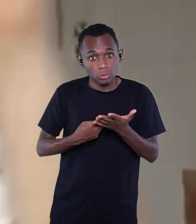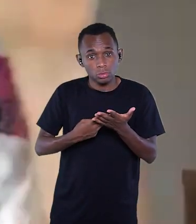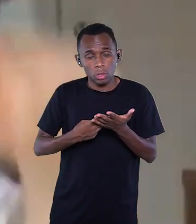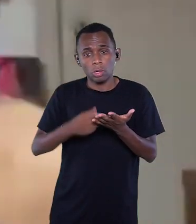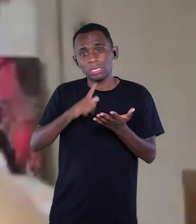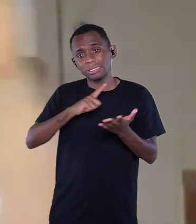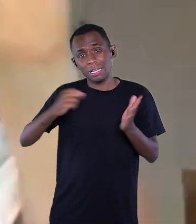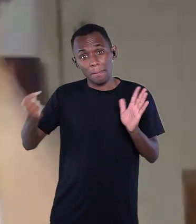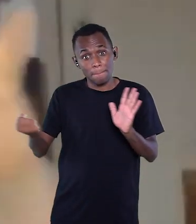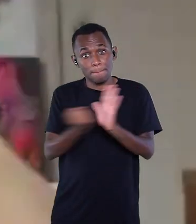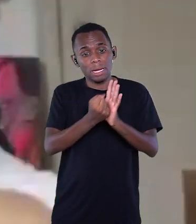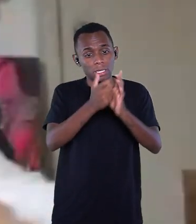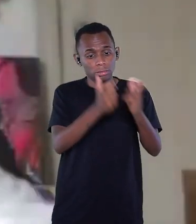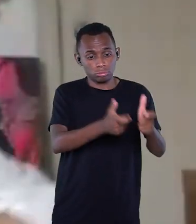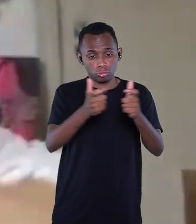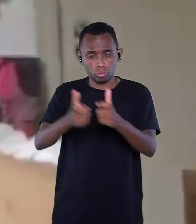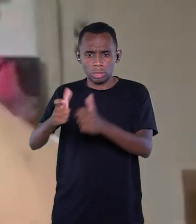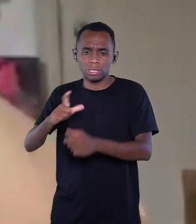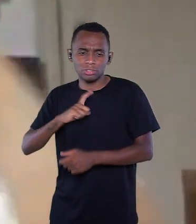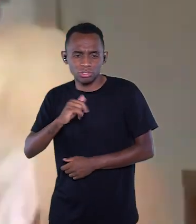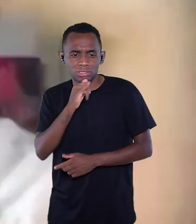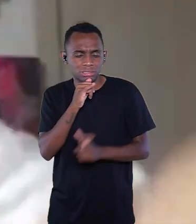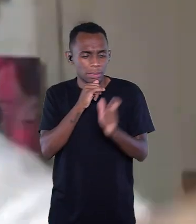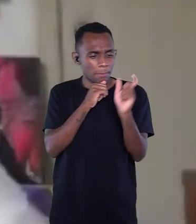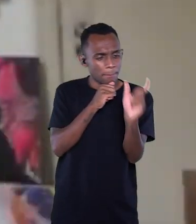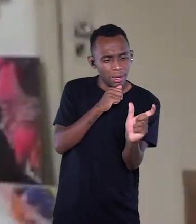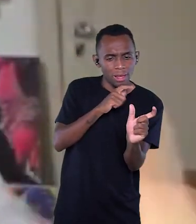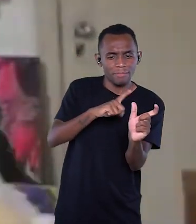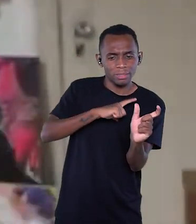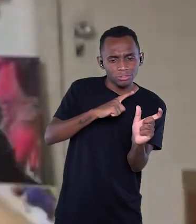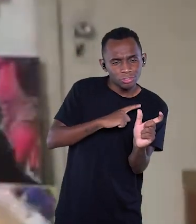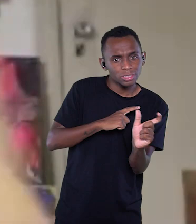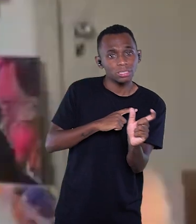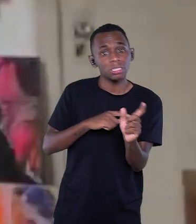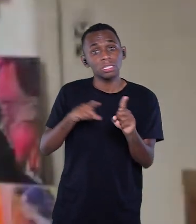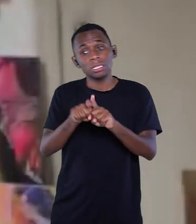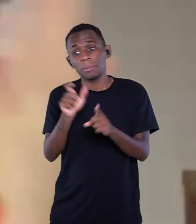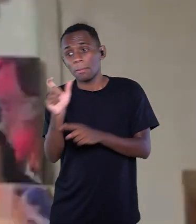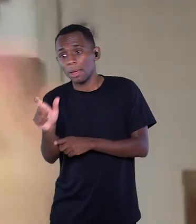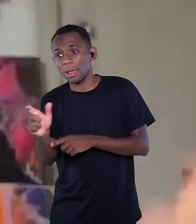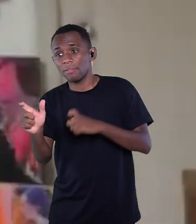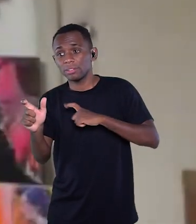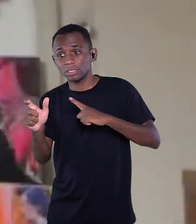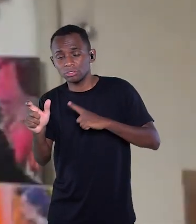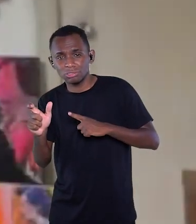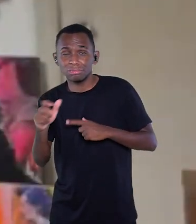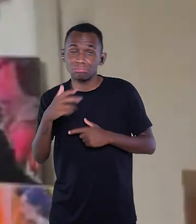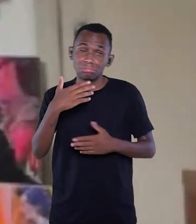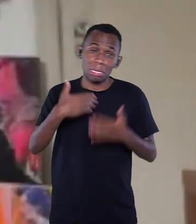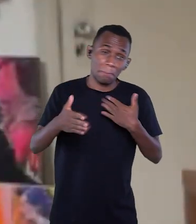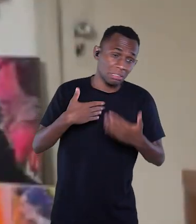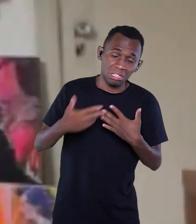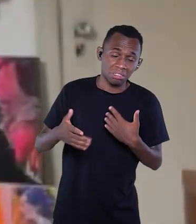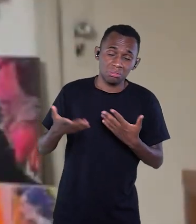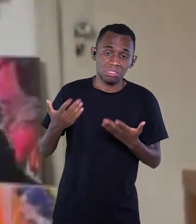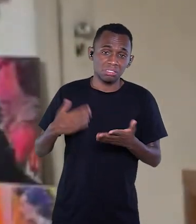colocam marcações para dizer que ali tinha uma palavra, que ali provavelmente tinha uma palavra X, às vezes eles chutam qual que era a palavra, então